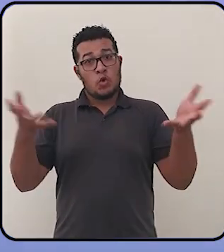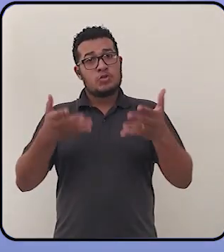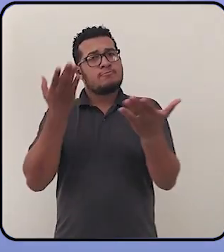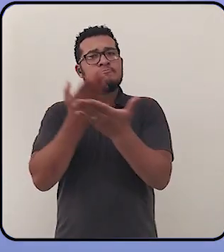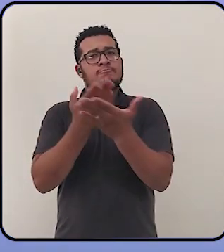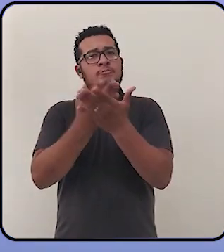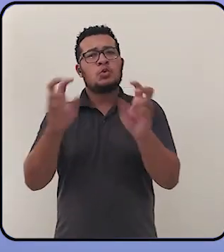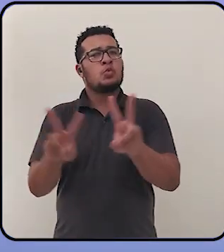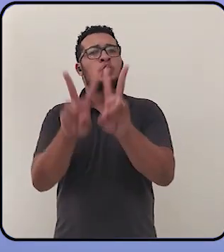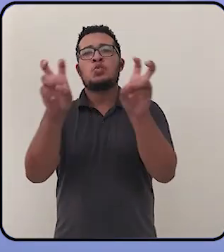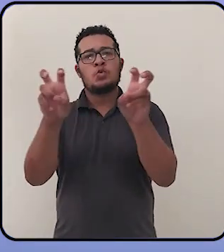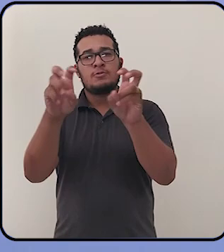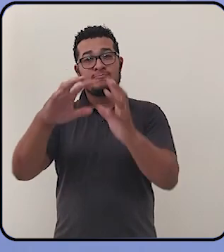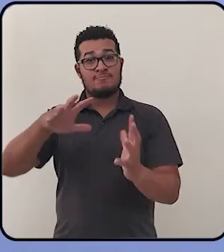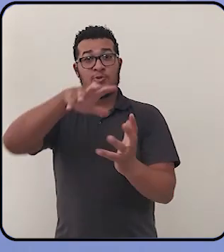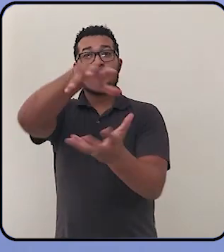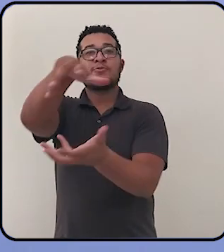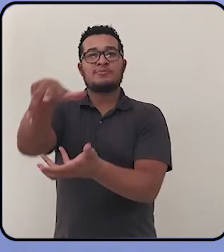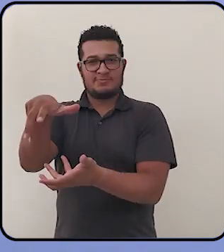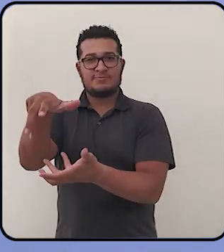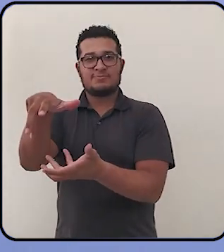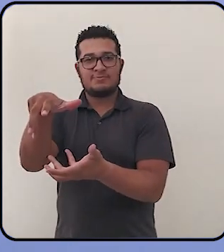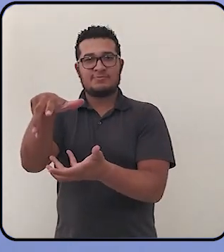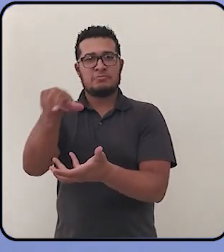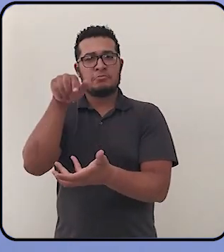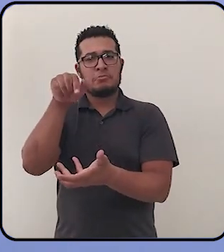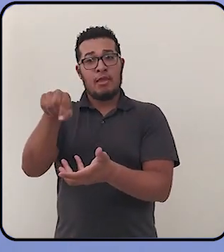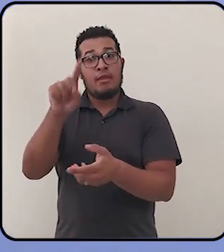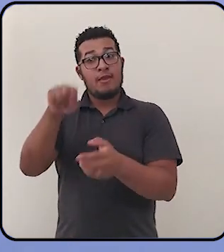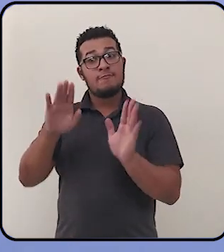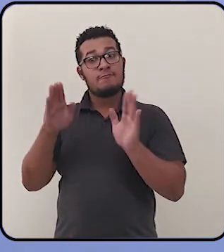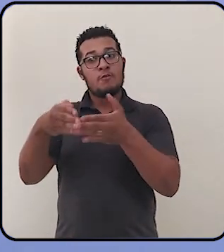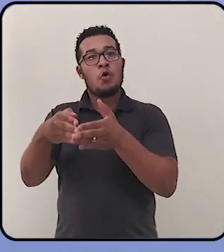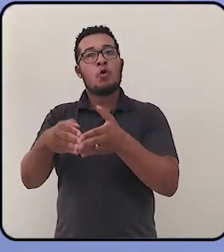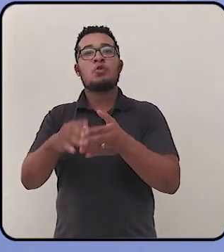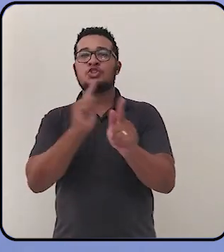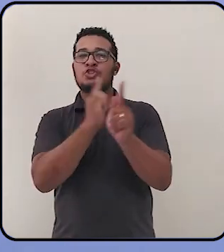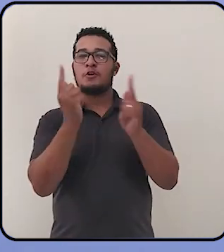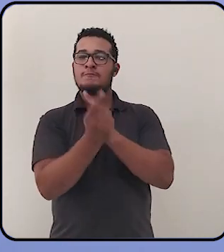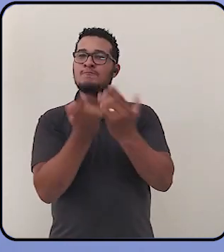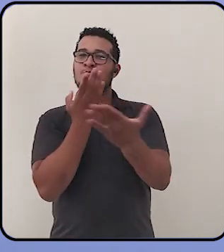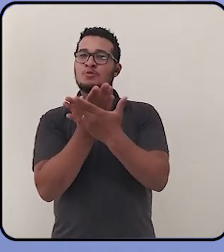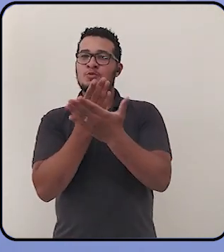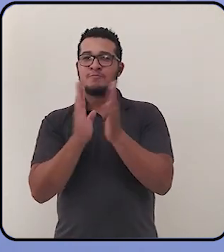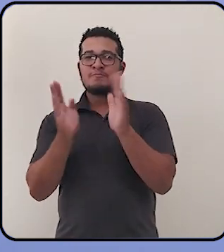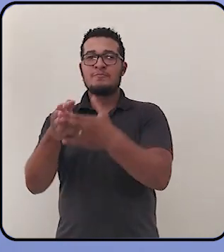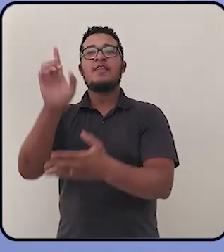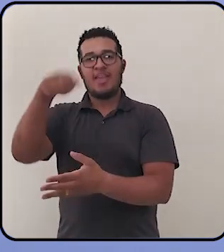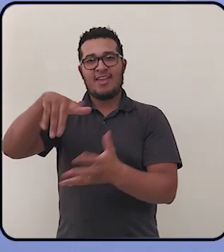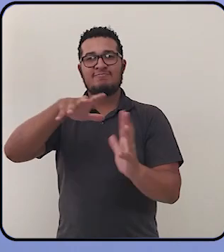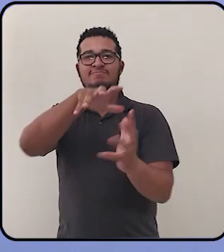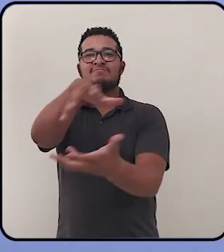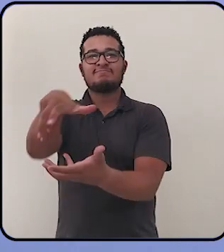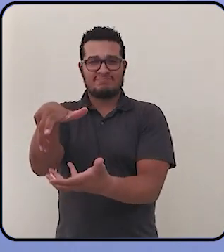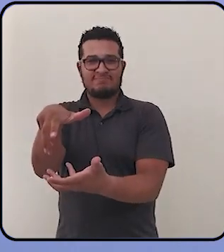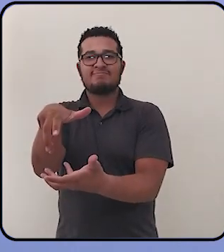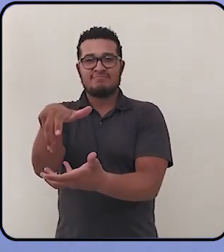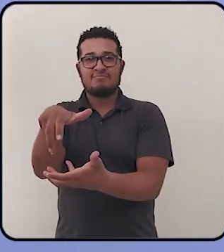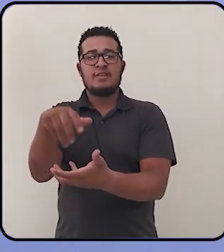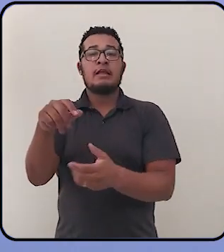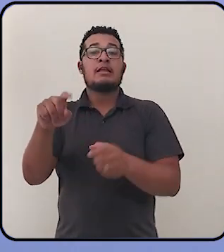Hoje, nossa aula vai ser sobre o planeta Terra, o objeto de estudo da ciência geográfica, o que nós chamamos